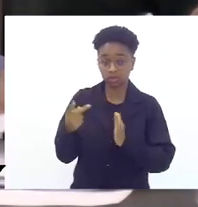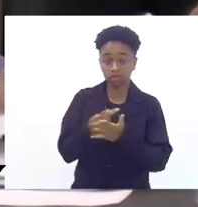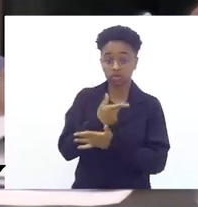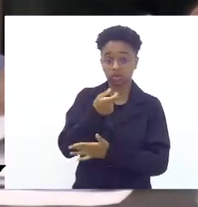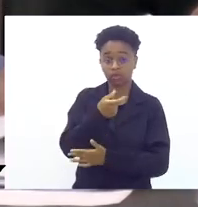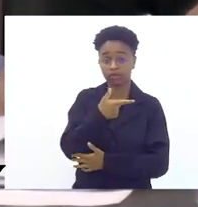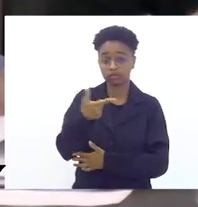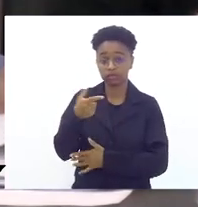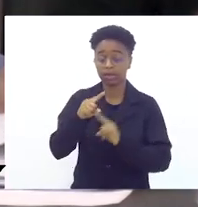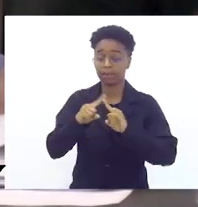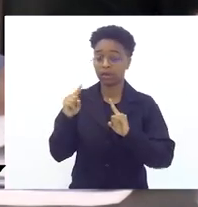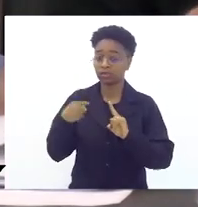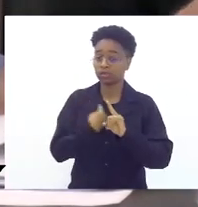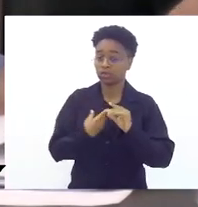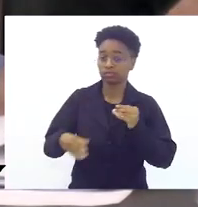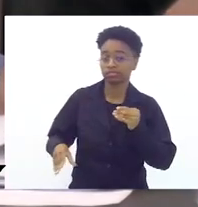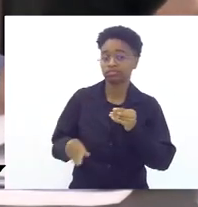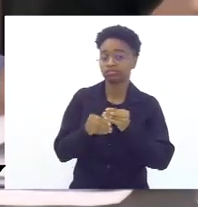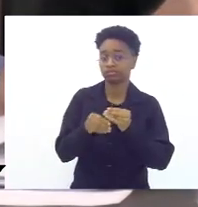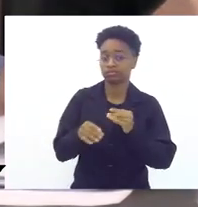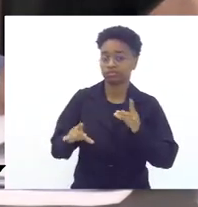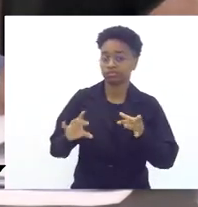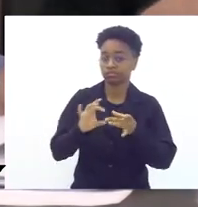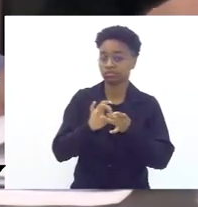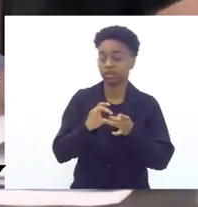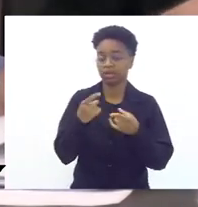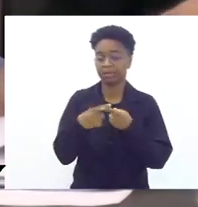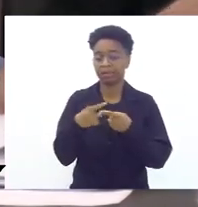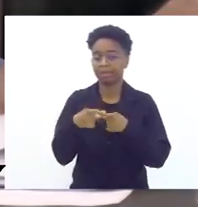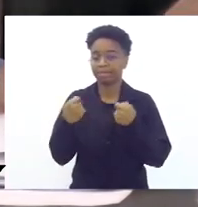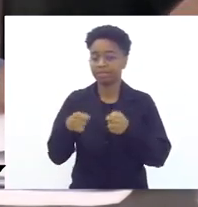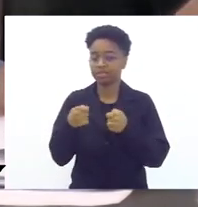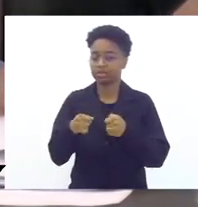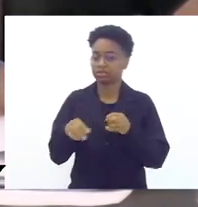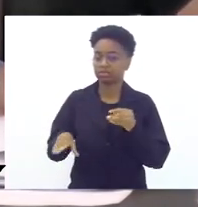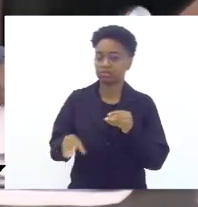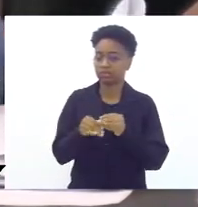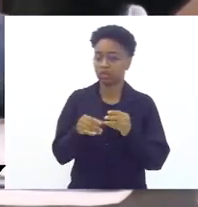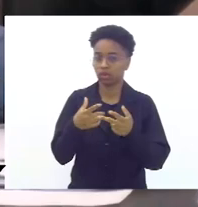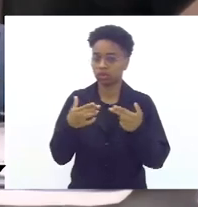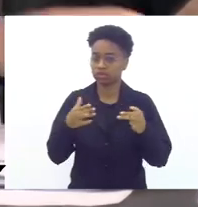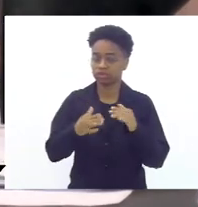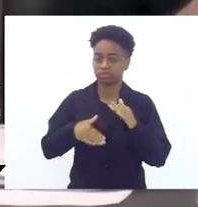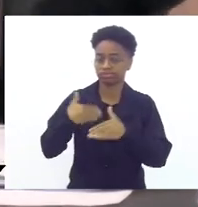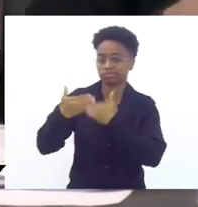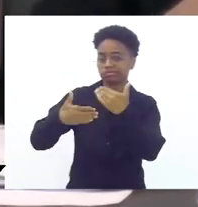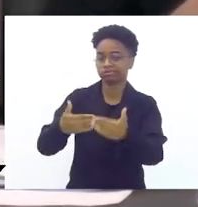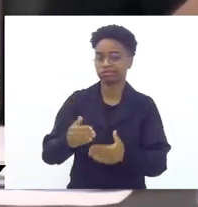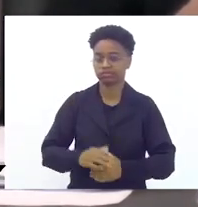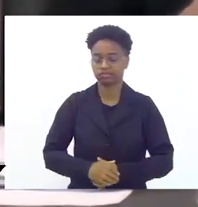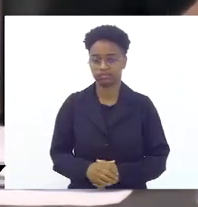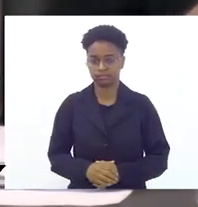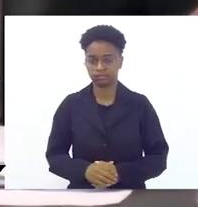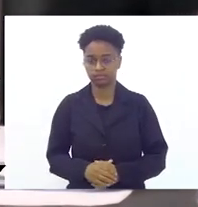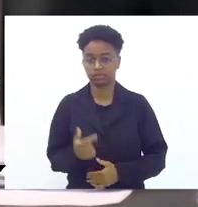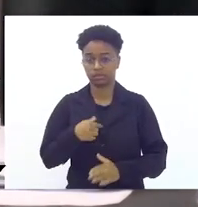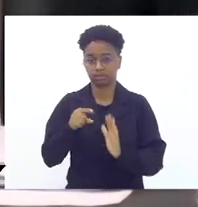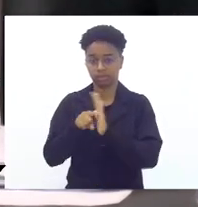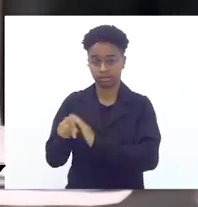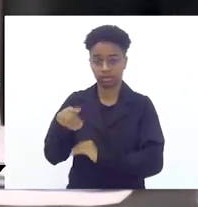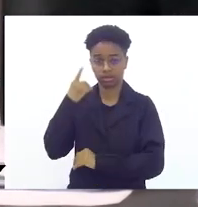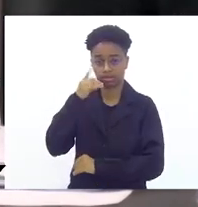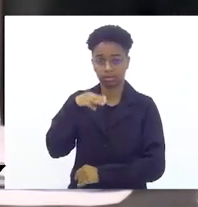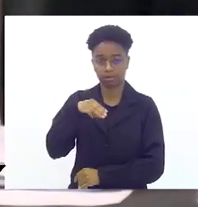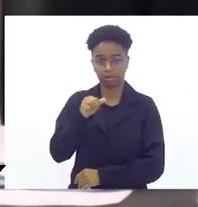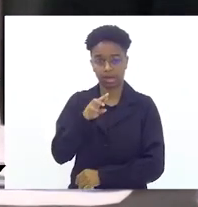22 mas a gente vai incorporar porque a gente tem que incorporar O que é mais avançado no projeto eu pergunto se deputada Marta Rocha